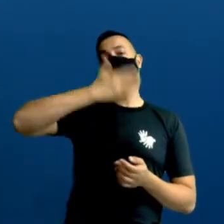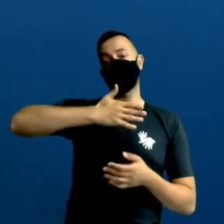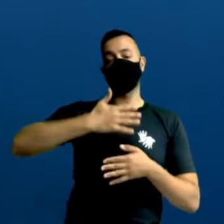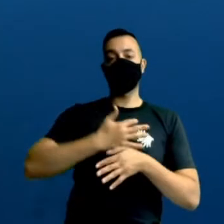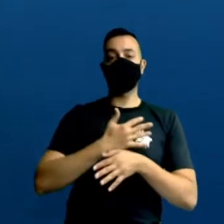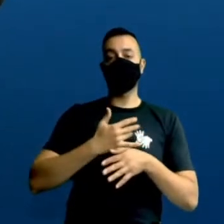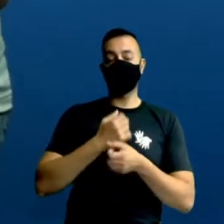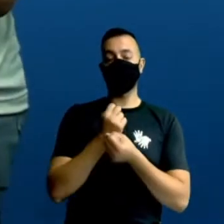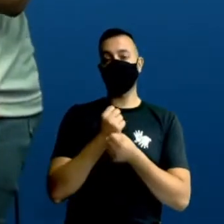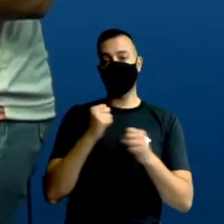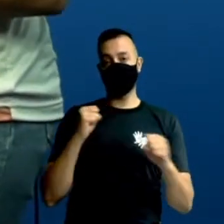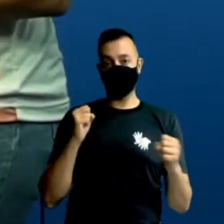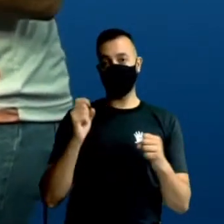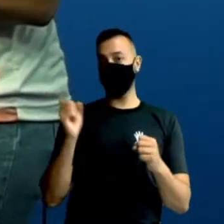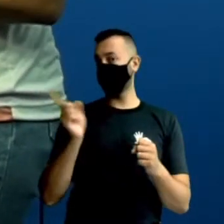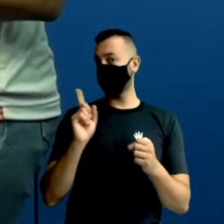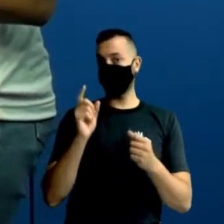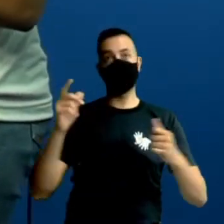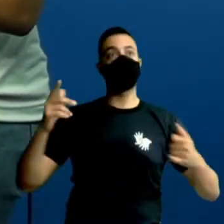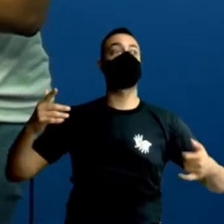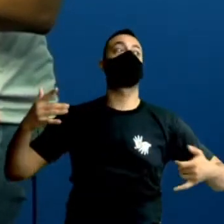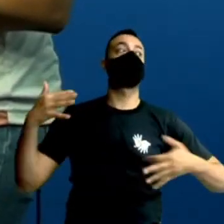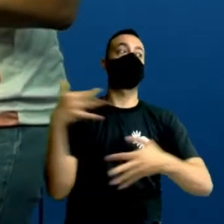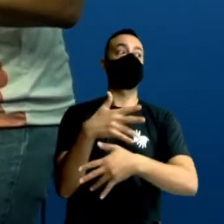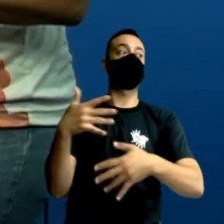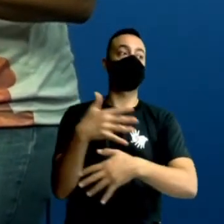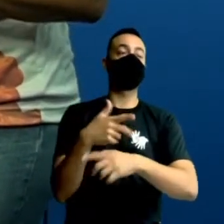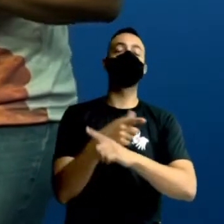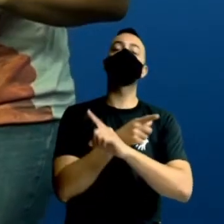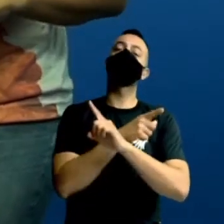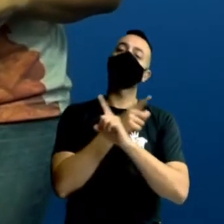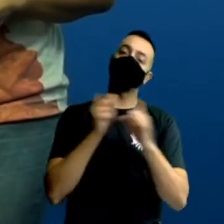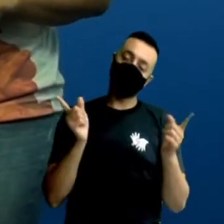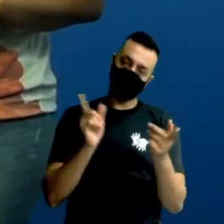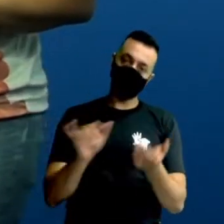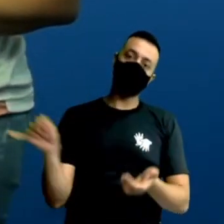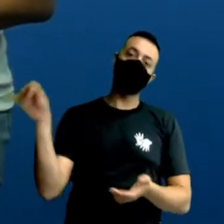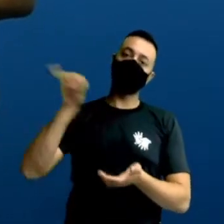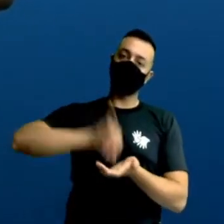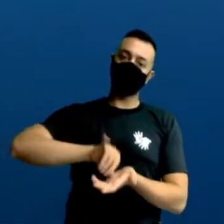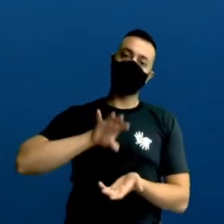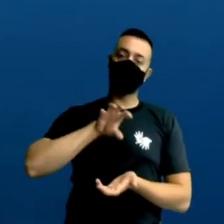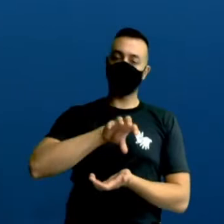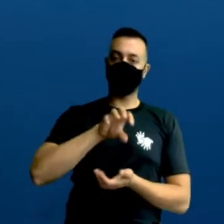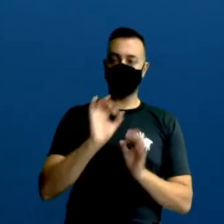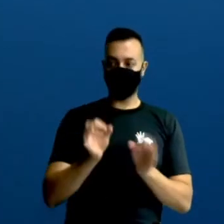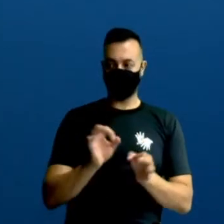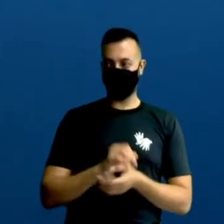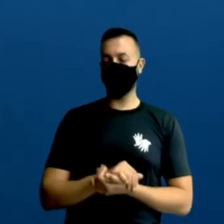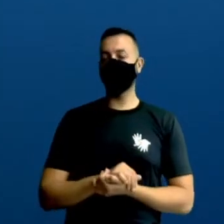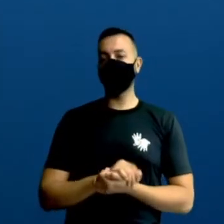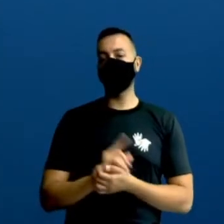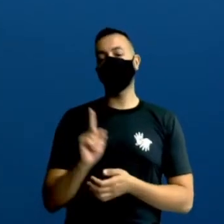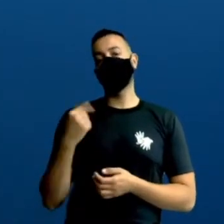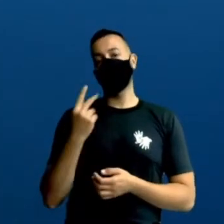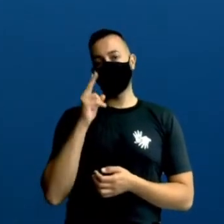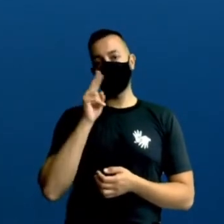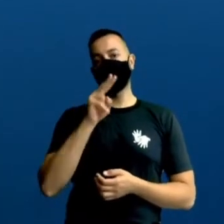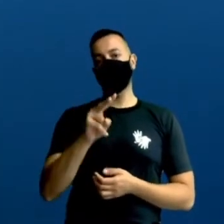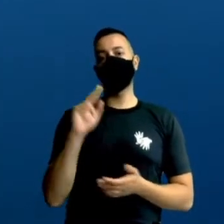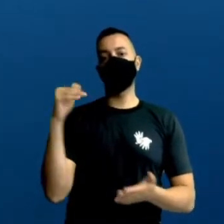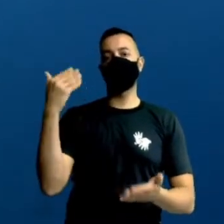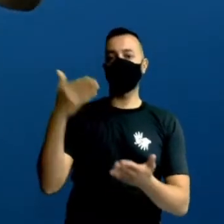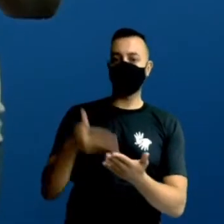é grande. Então, ela não é uma metrópole, mas é uma capital regional, tá certo? Então, nós vimos